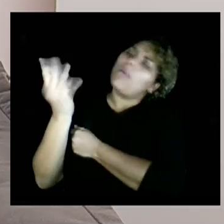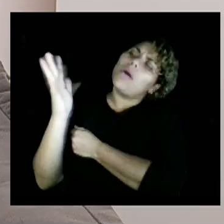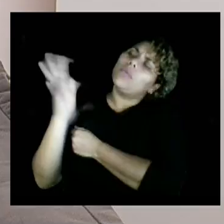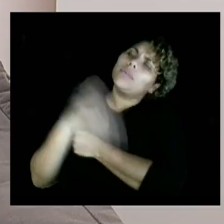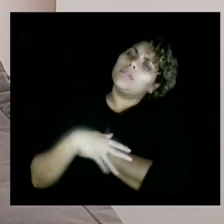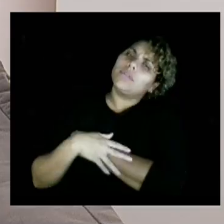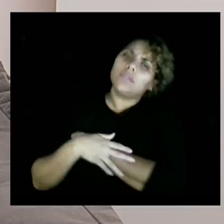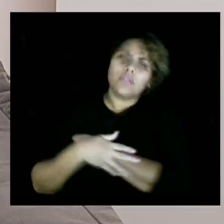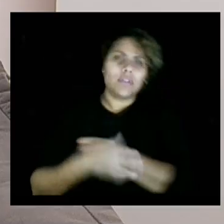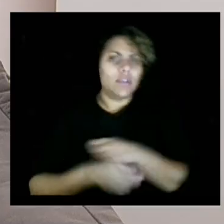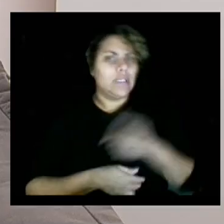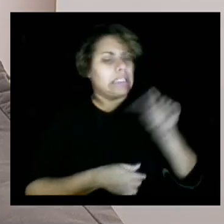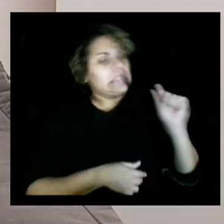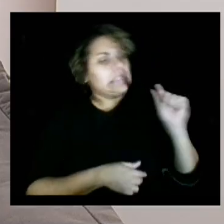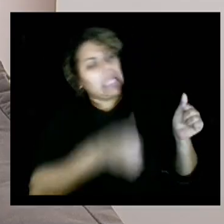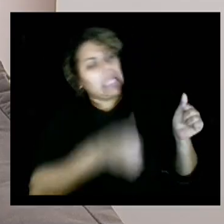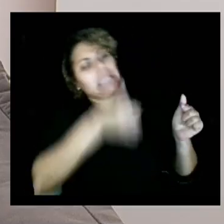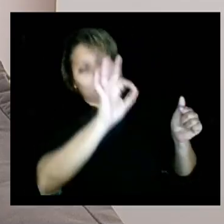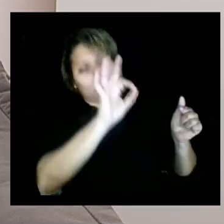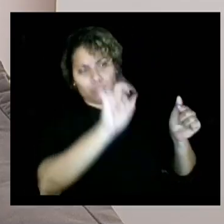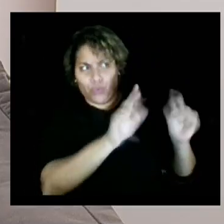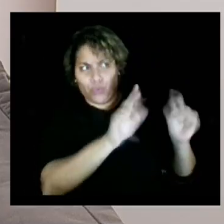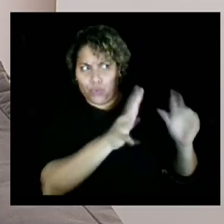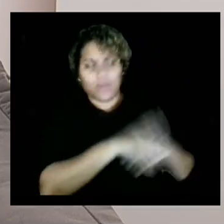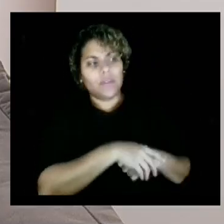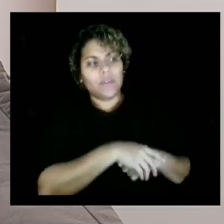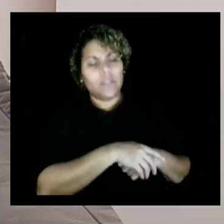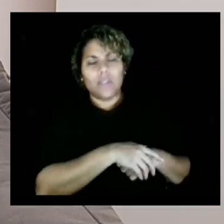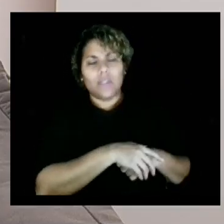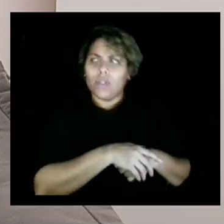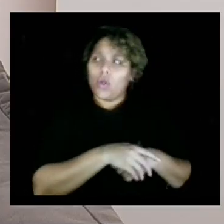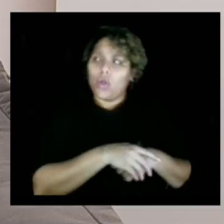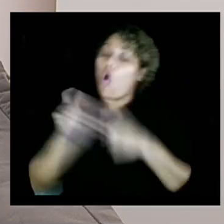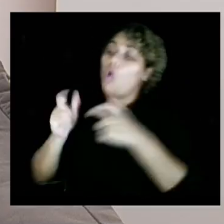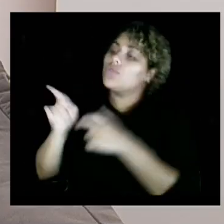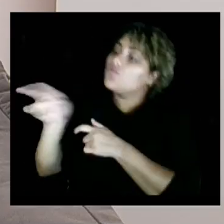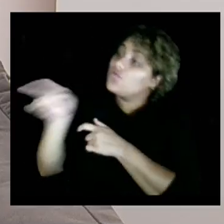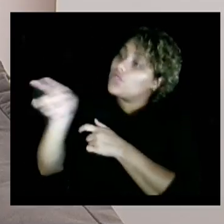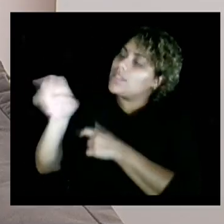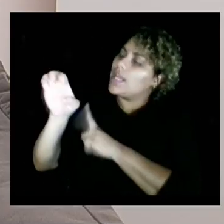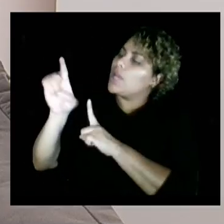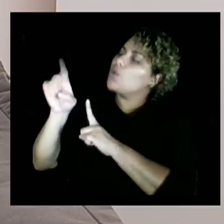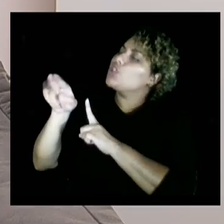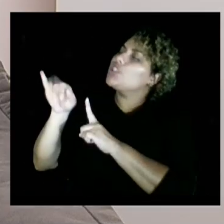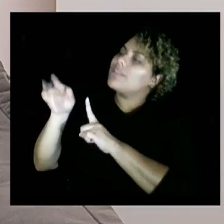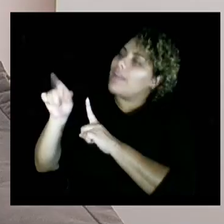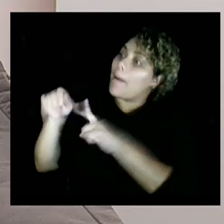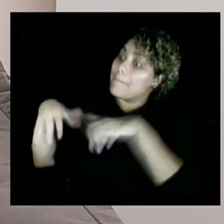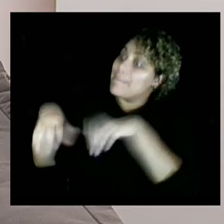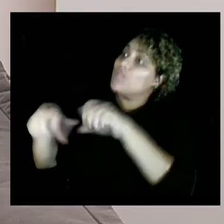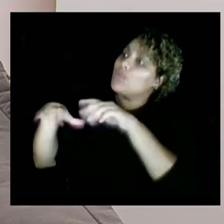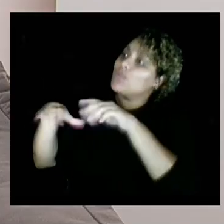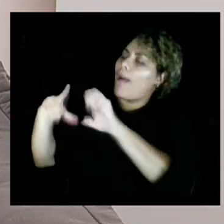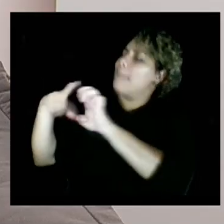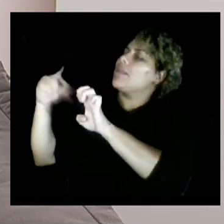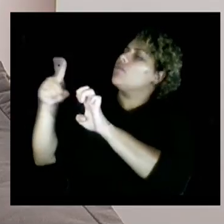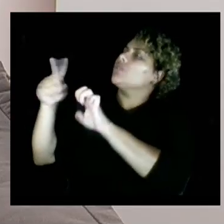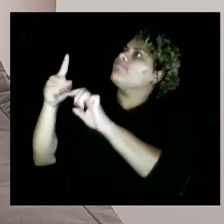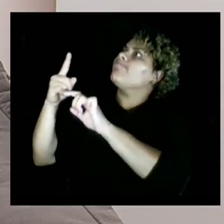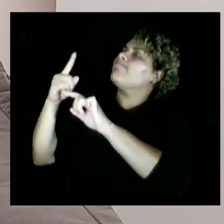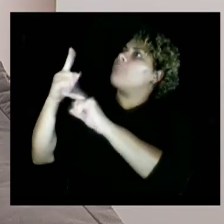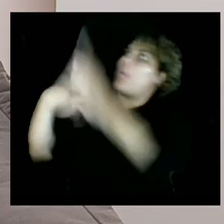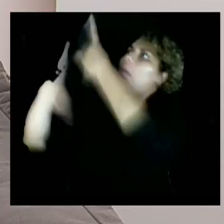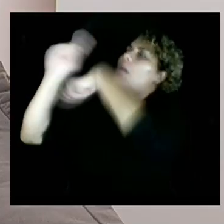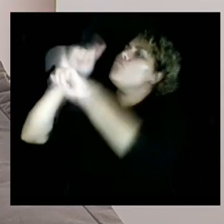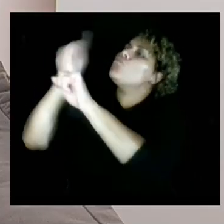10. Certo. Onde a Eudina, massoterapeuta, empresária, quer chegar? No